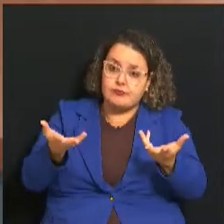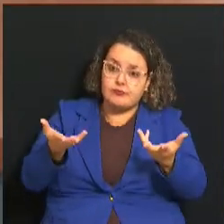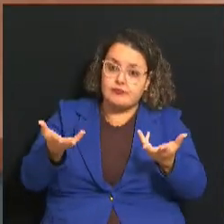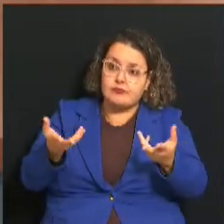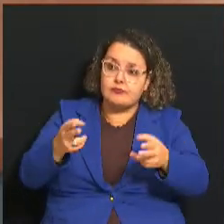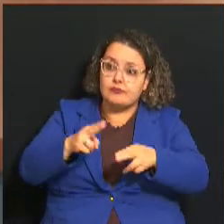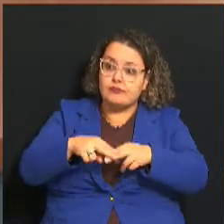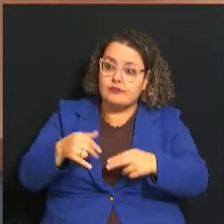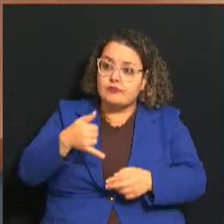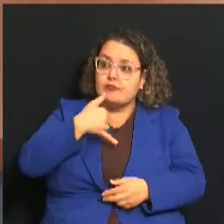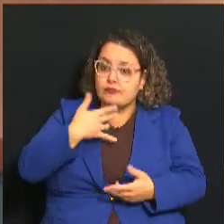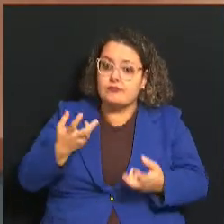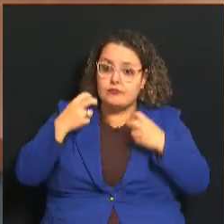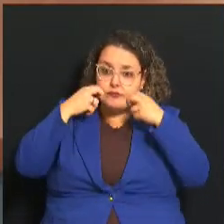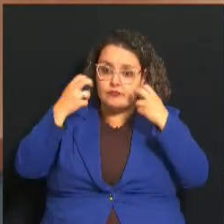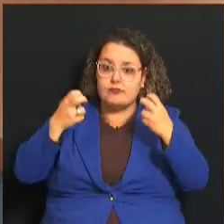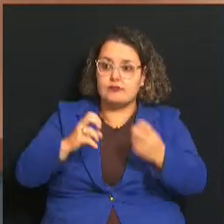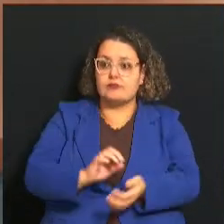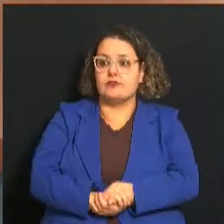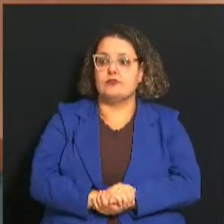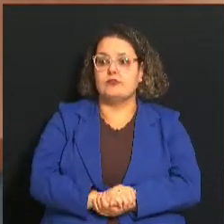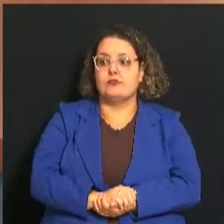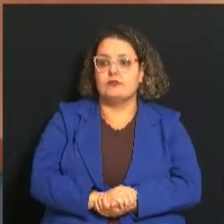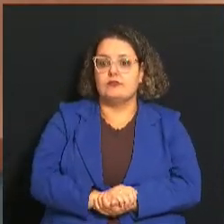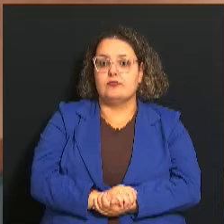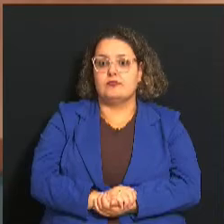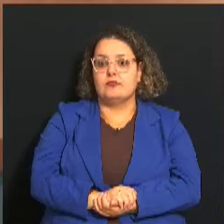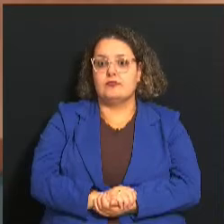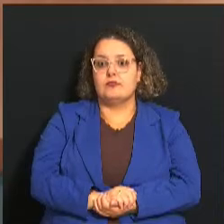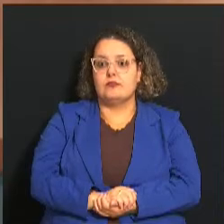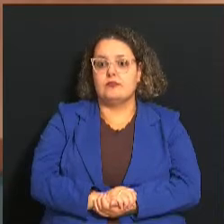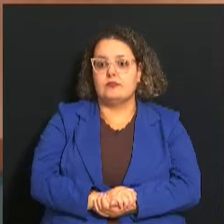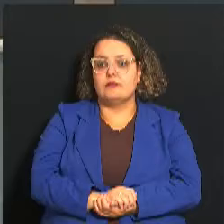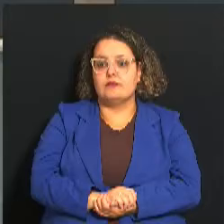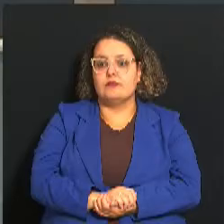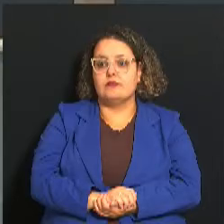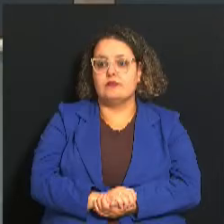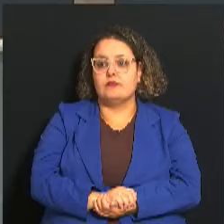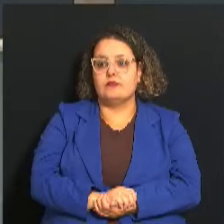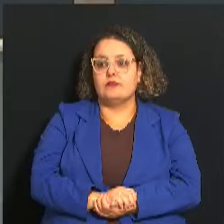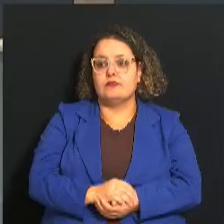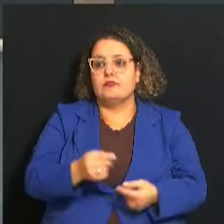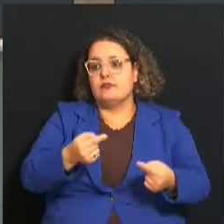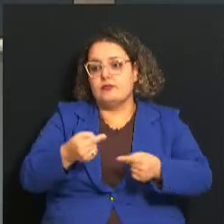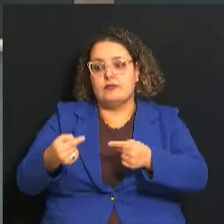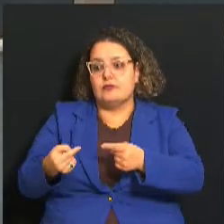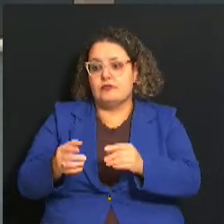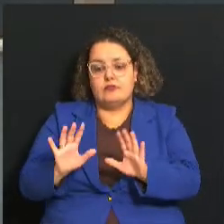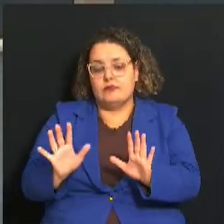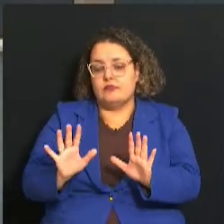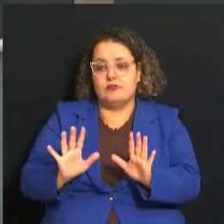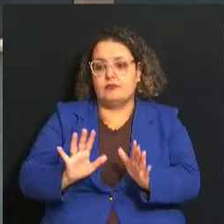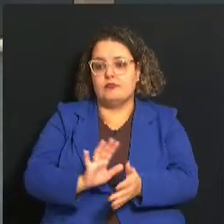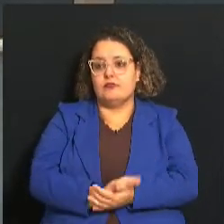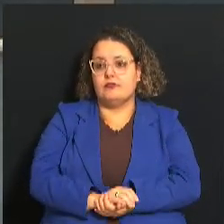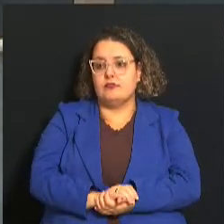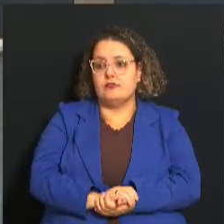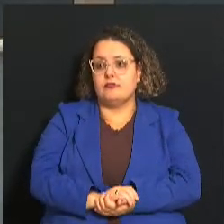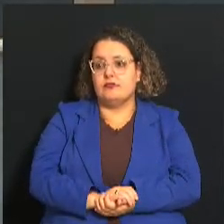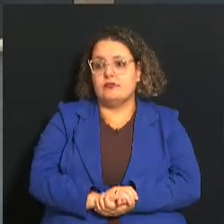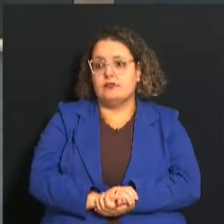e envergonhado. Eu não vou discutir e fazer